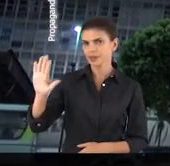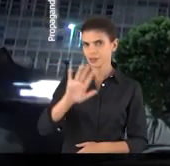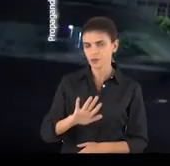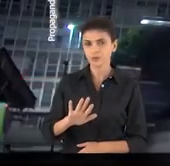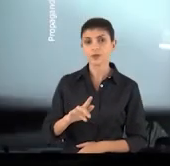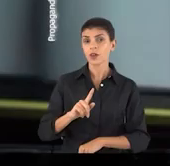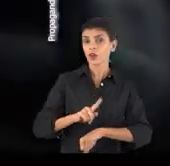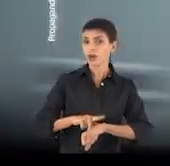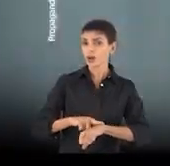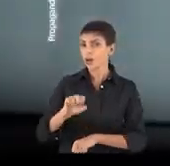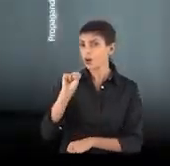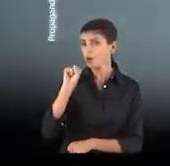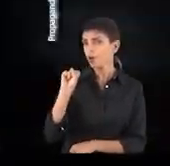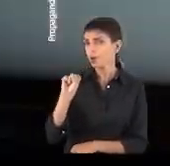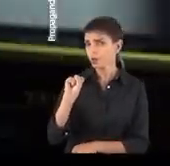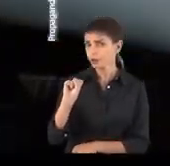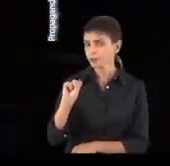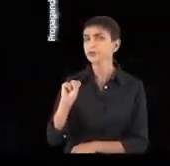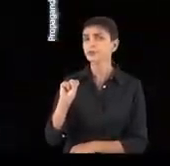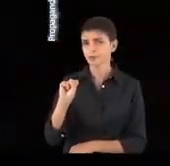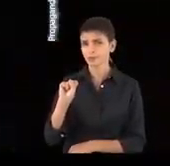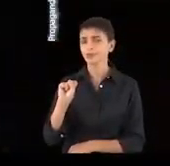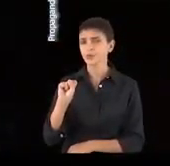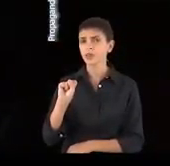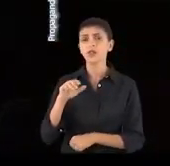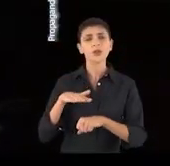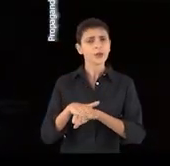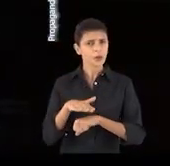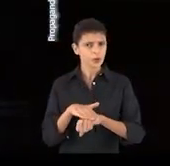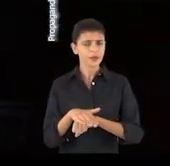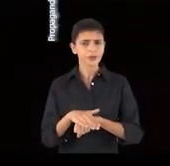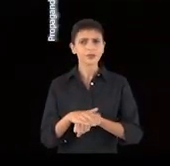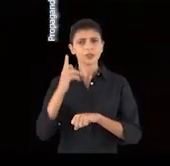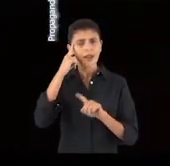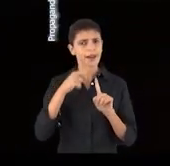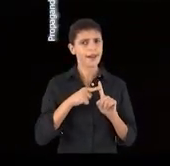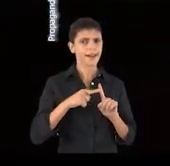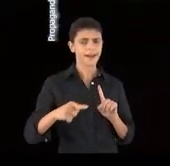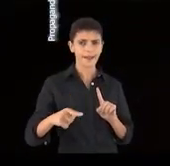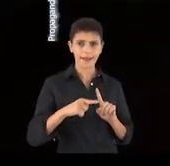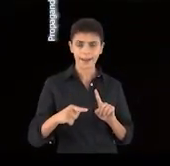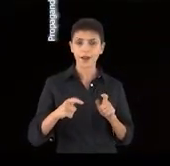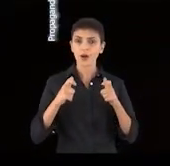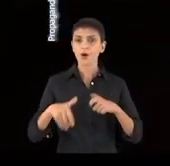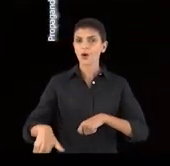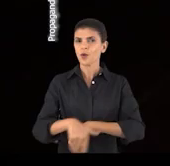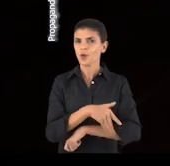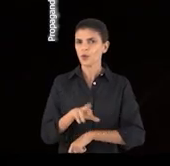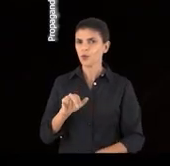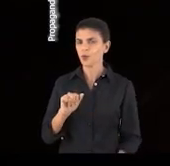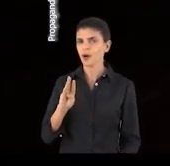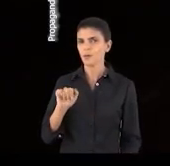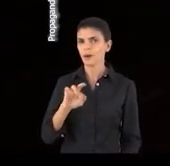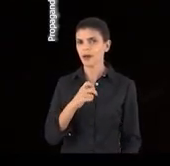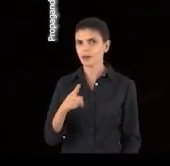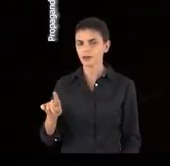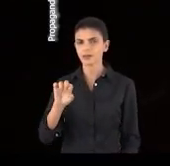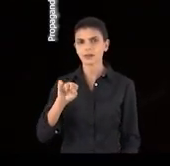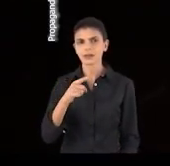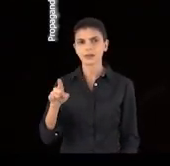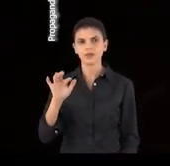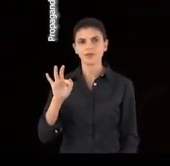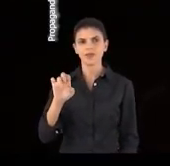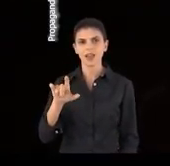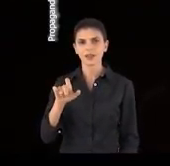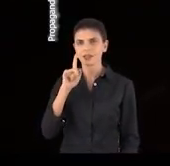Central do Brasil são quase oito horas da noite final do dia a gente está no meio da semana na Rua Barão de São Félix